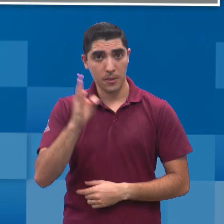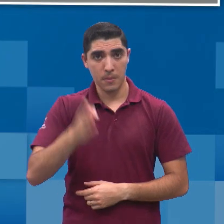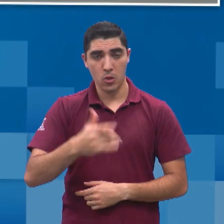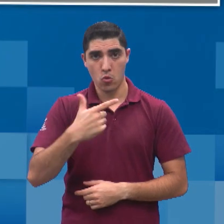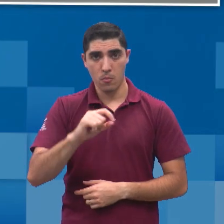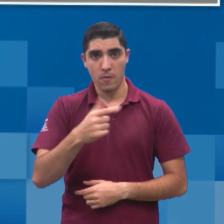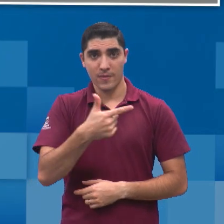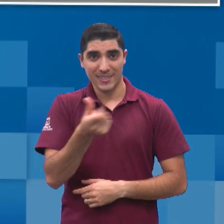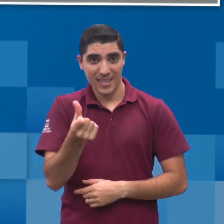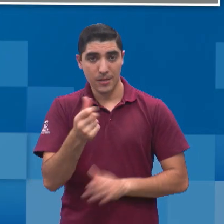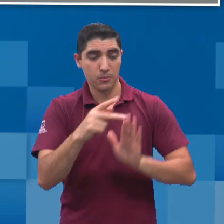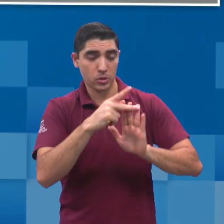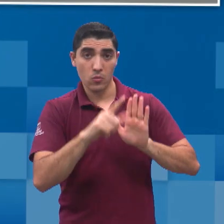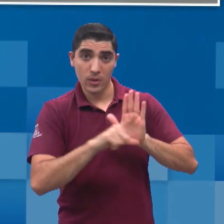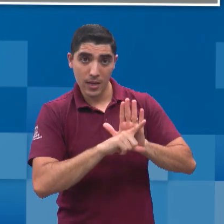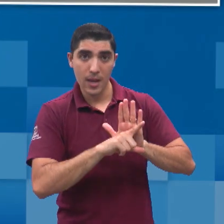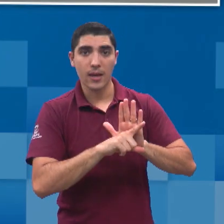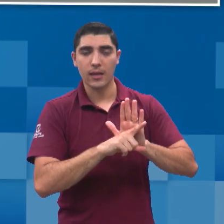3390/2026, projeto de lei número